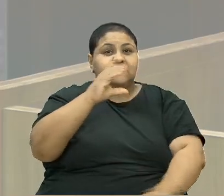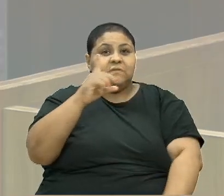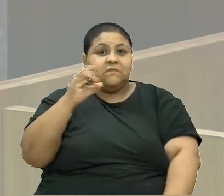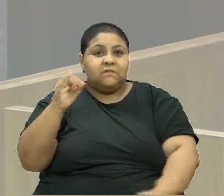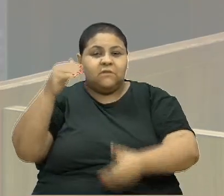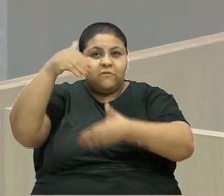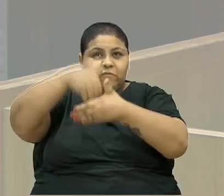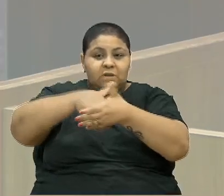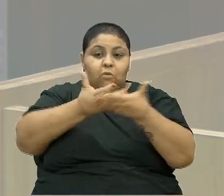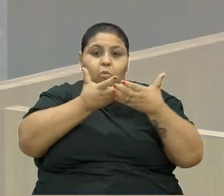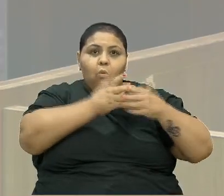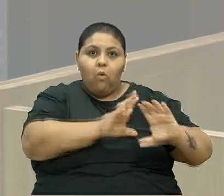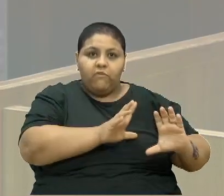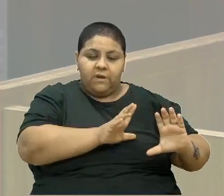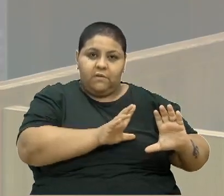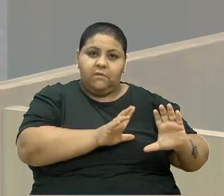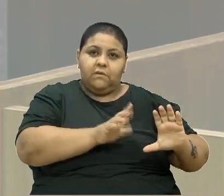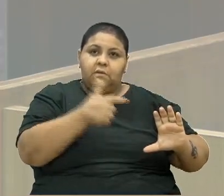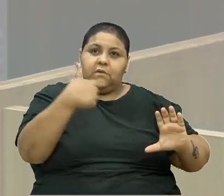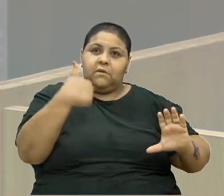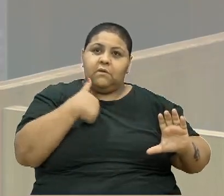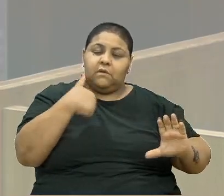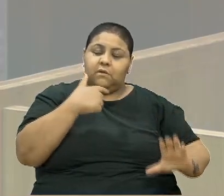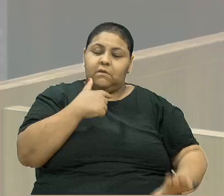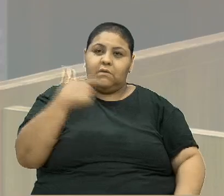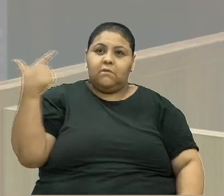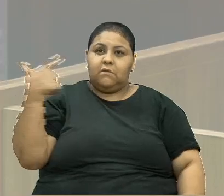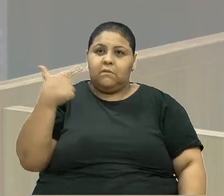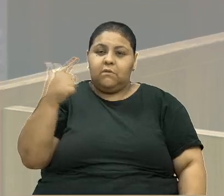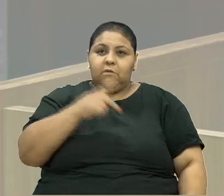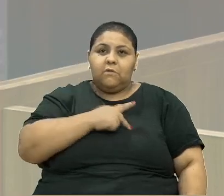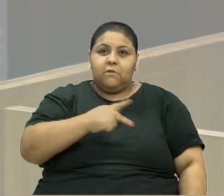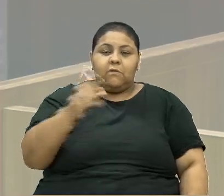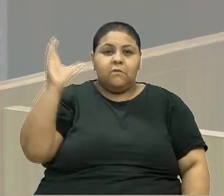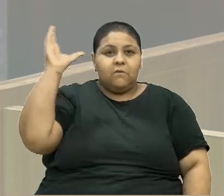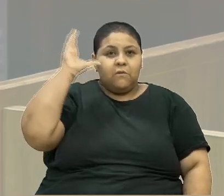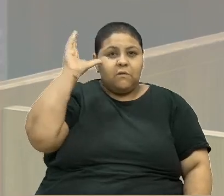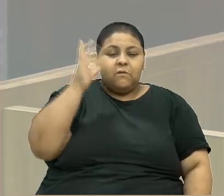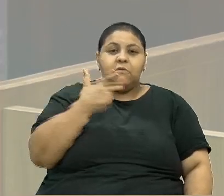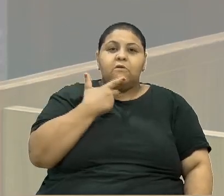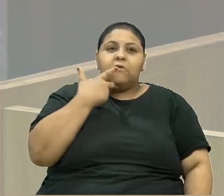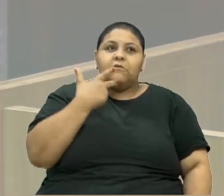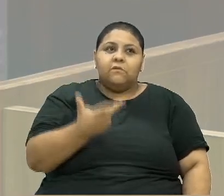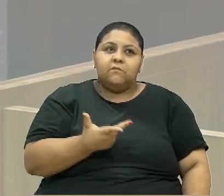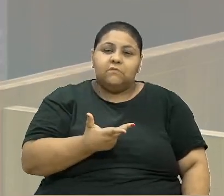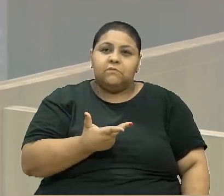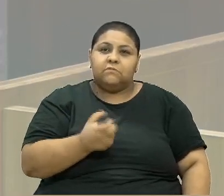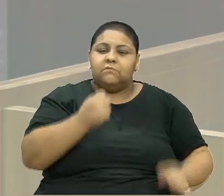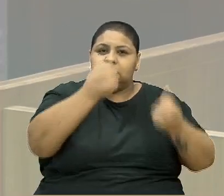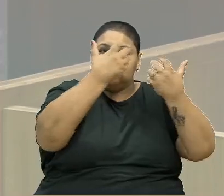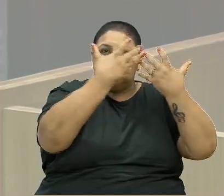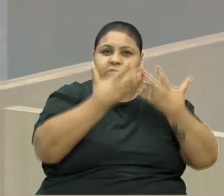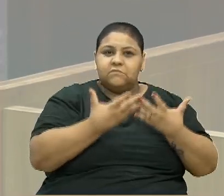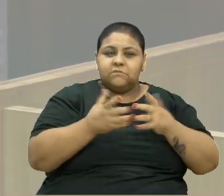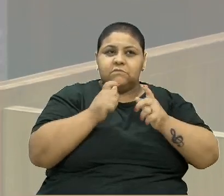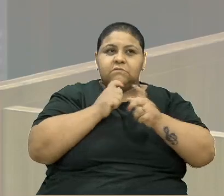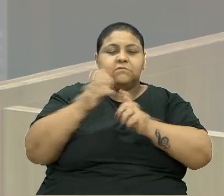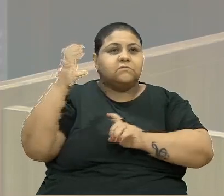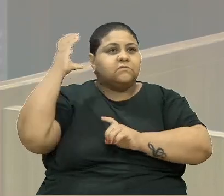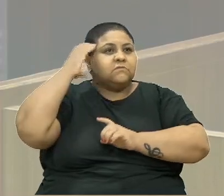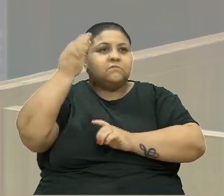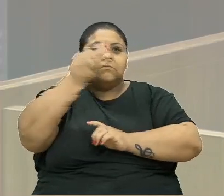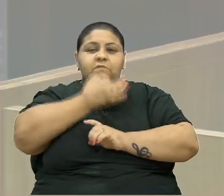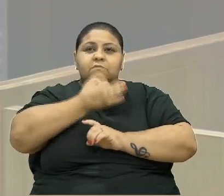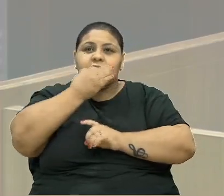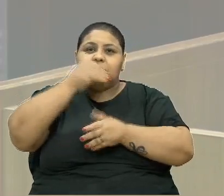inclusive, contra. E o vice-presidente, o vereador Cadória, né, dizendo, né, explicou a reportagem da Rádio Caxias que o voto